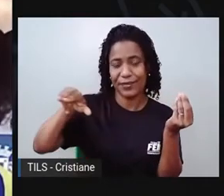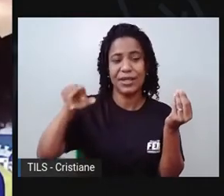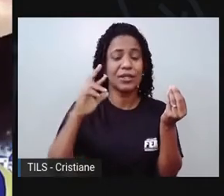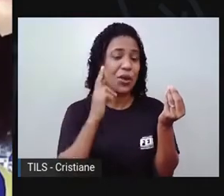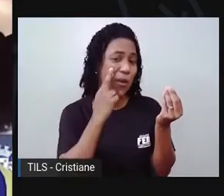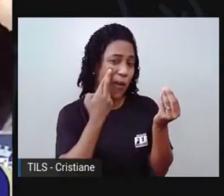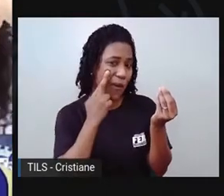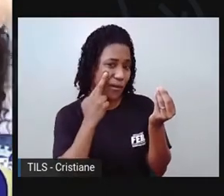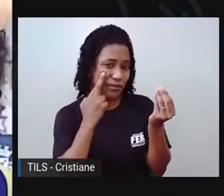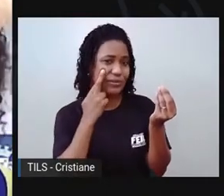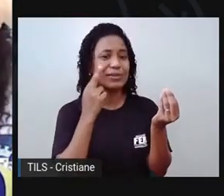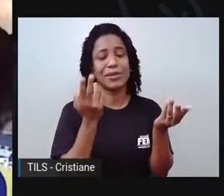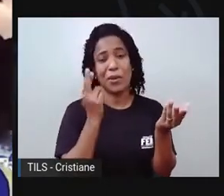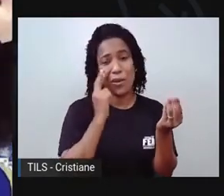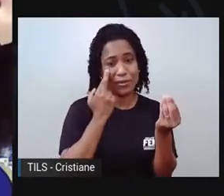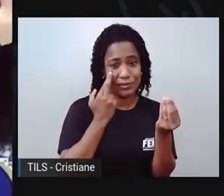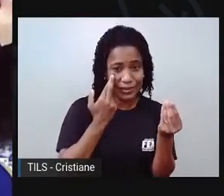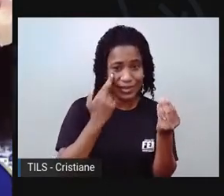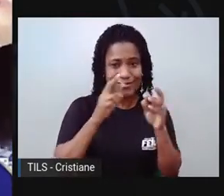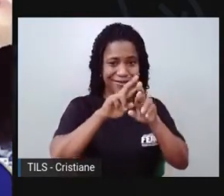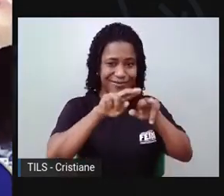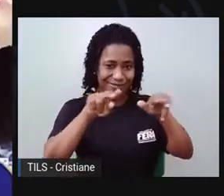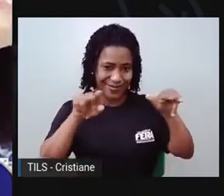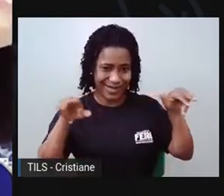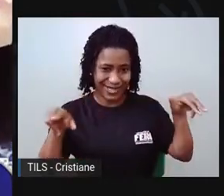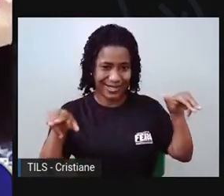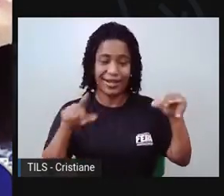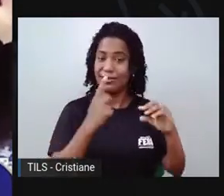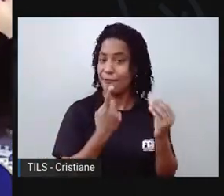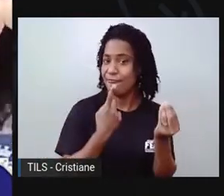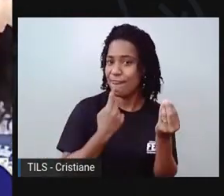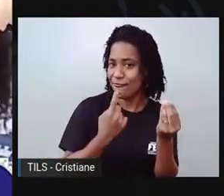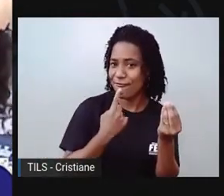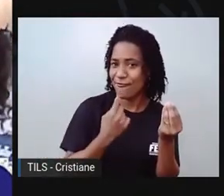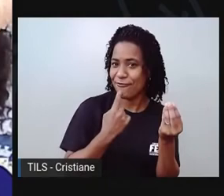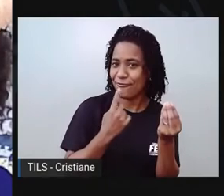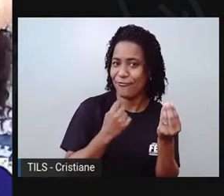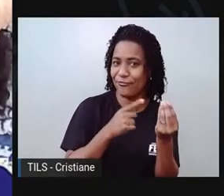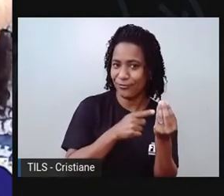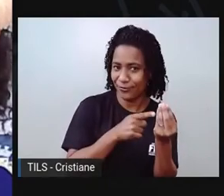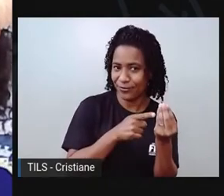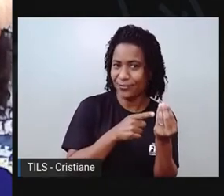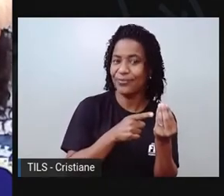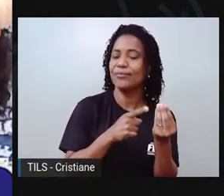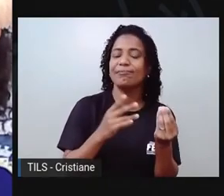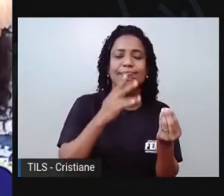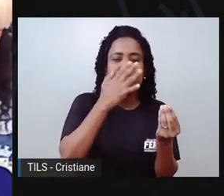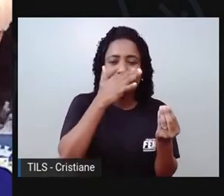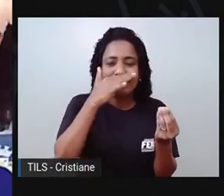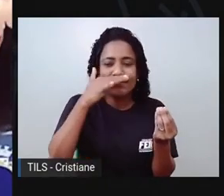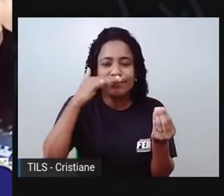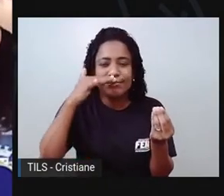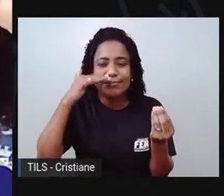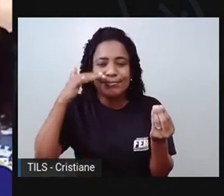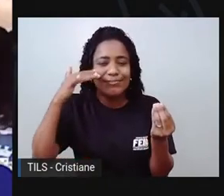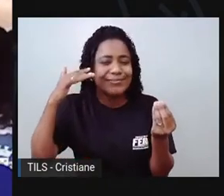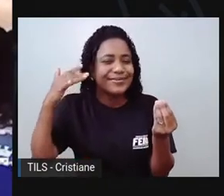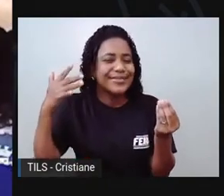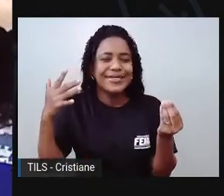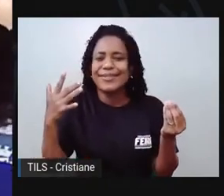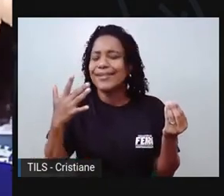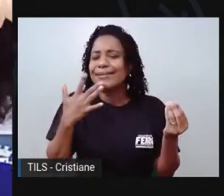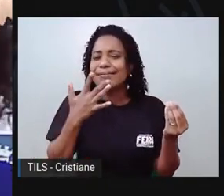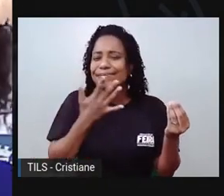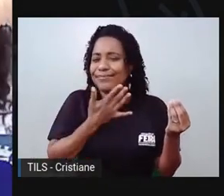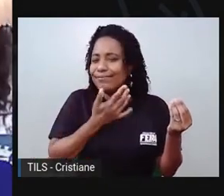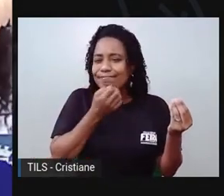rosa. É verdade. Essa daqui é vermelha. E eu estou sentindo um perfume maravilhoso.